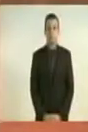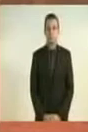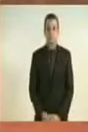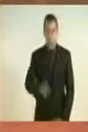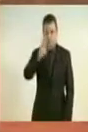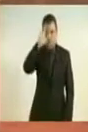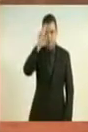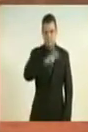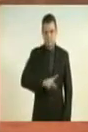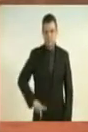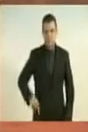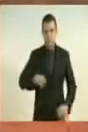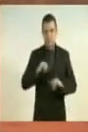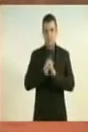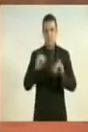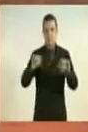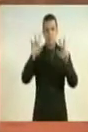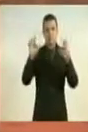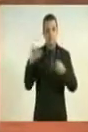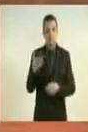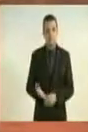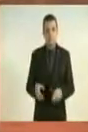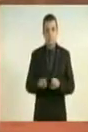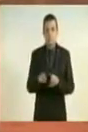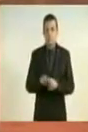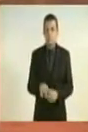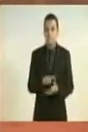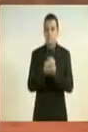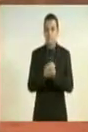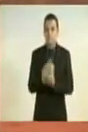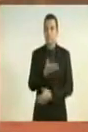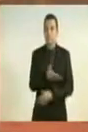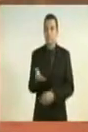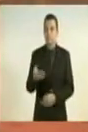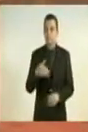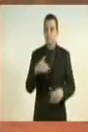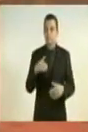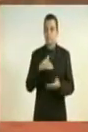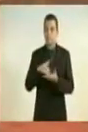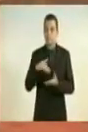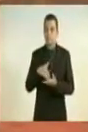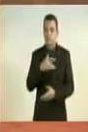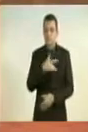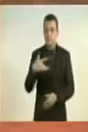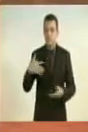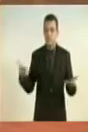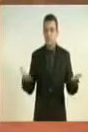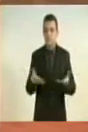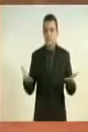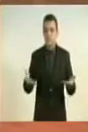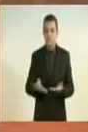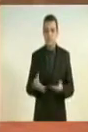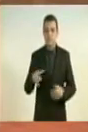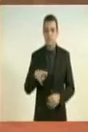Saúde, parabenizando a Secretaria de Saúde, que está rompendo desafios e se preparando para um novo momento na saúde do Maranhão. Muito obrigado.